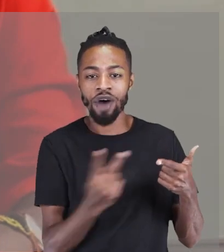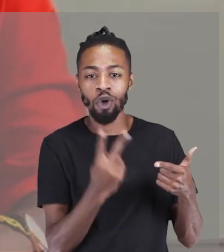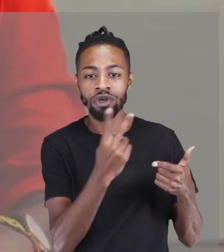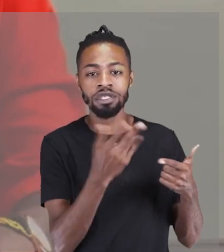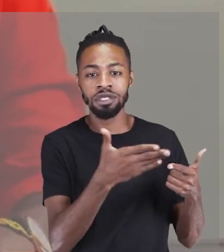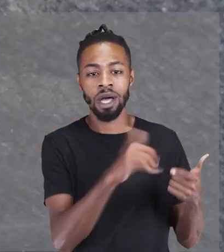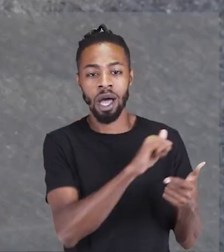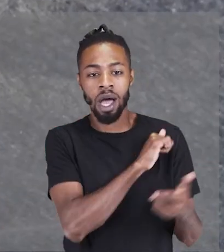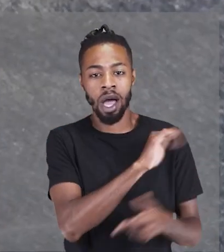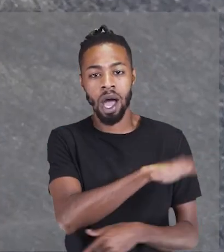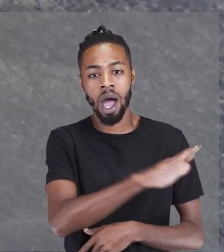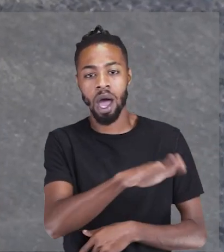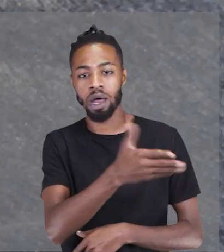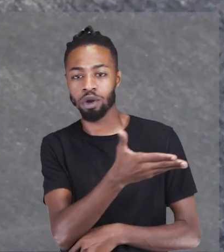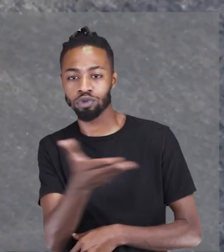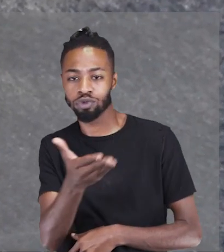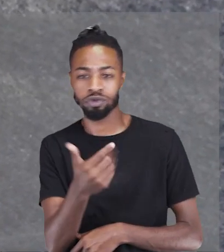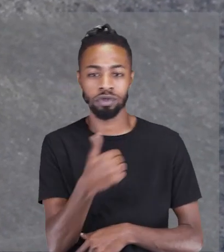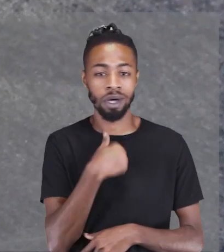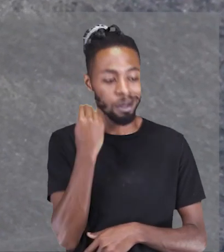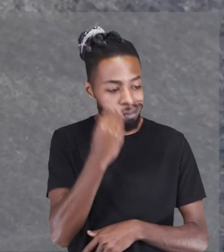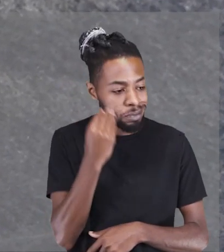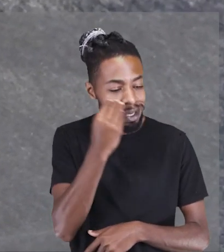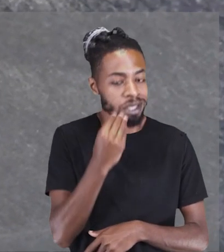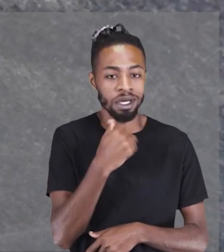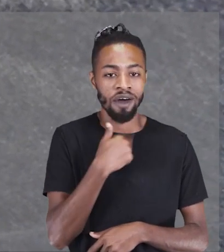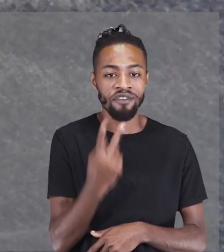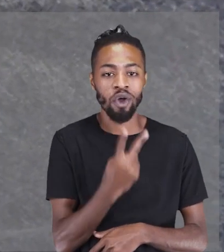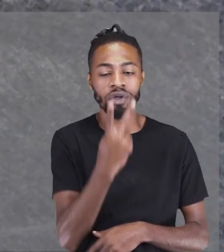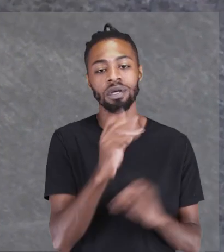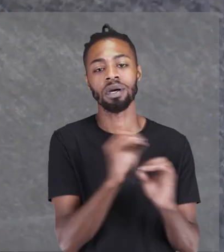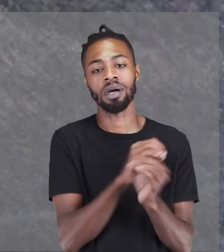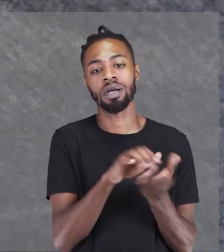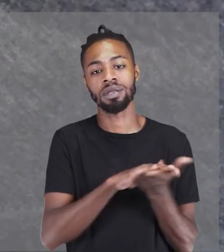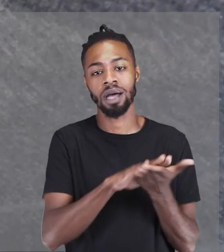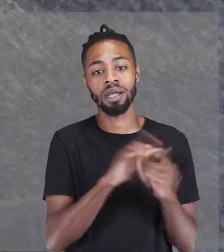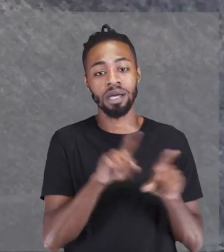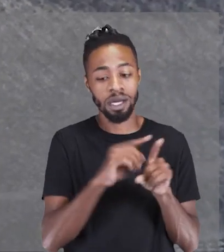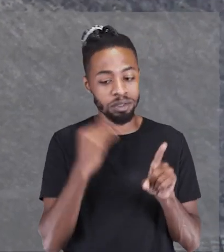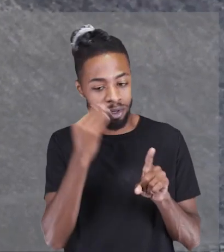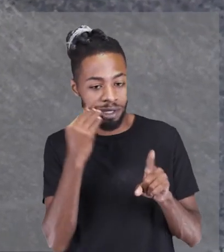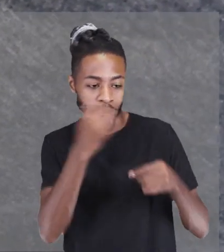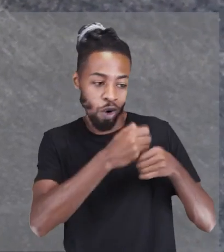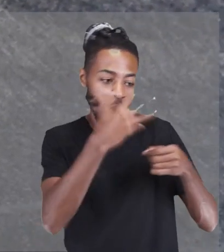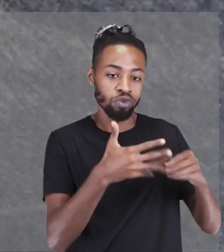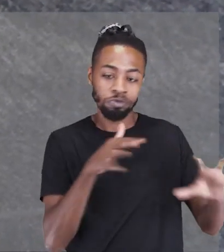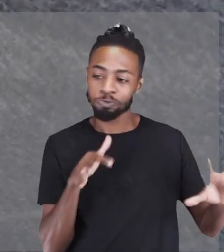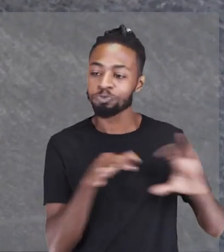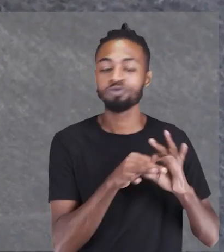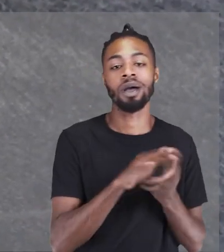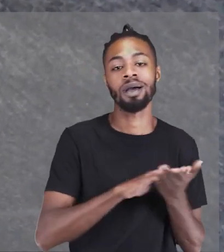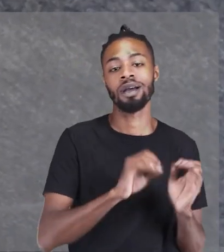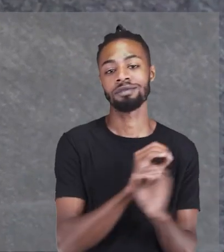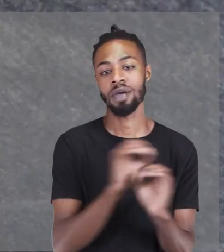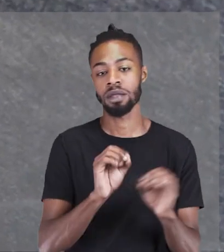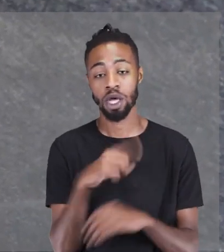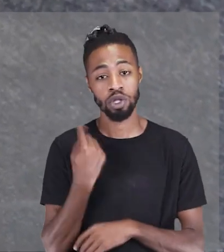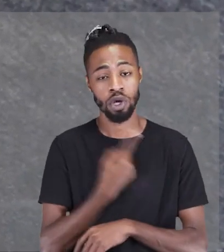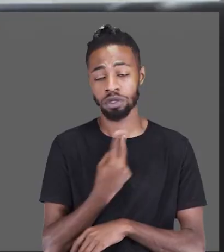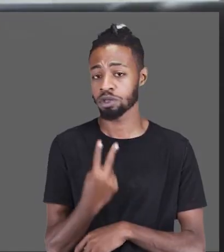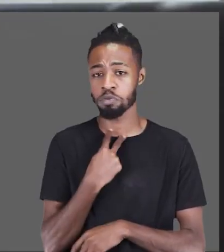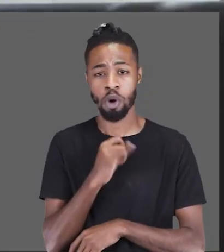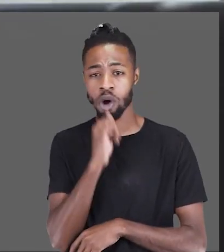alunos, valorizar ou não valoriza nos alunos também a sua experiência e não conecta essa experiência com o conteúdo que está sendo